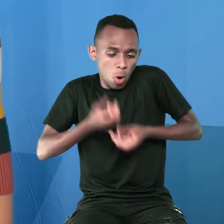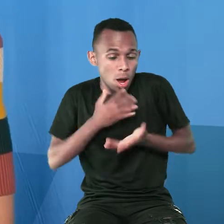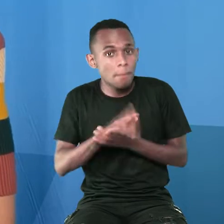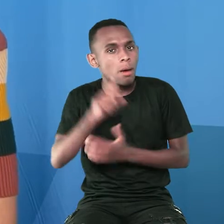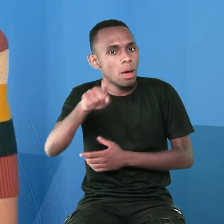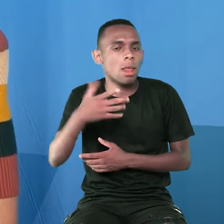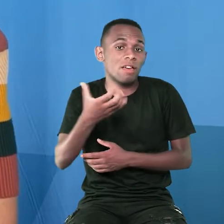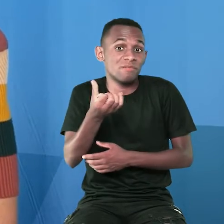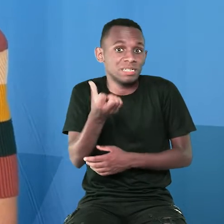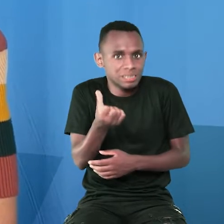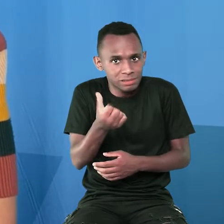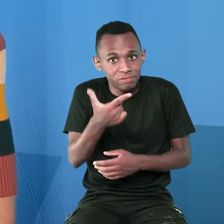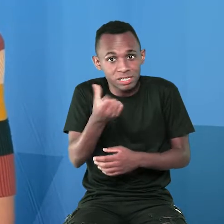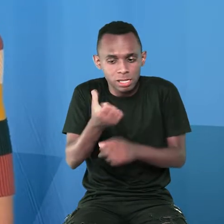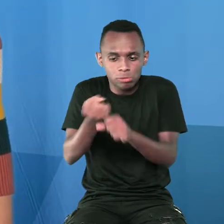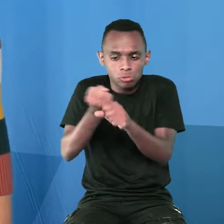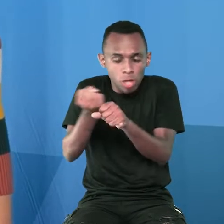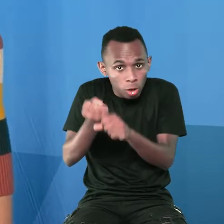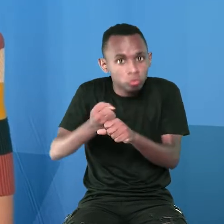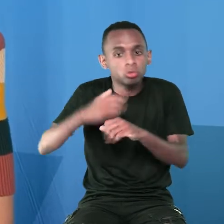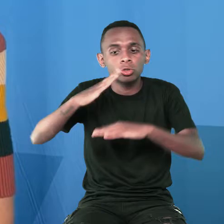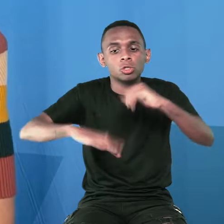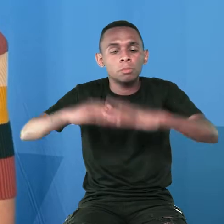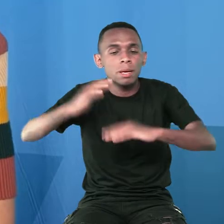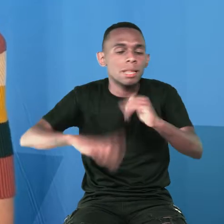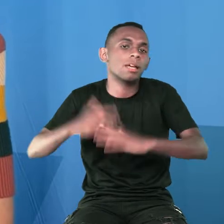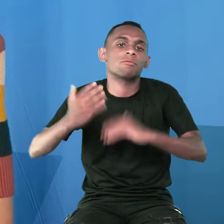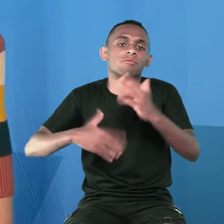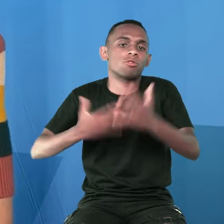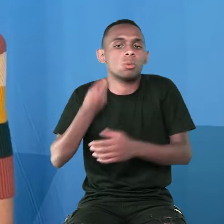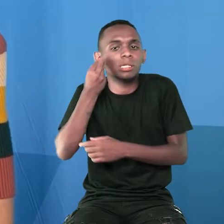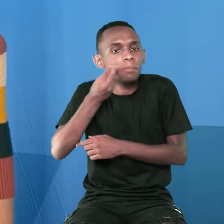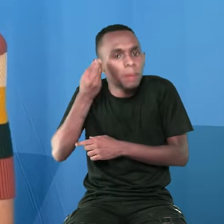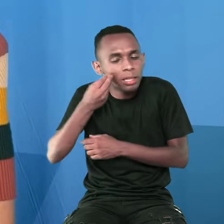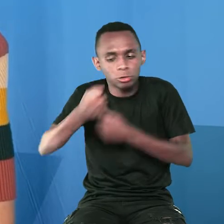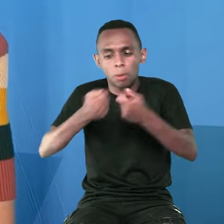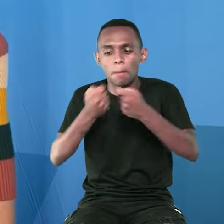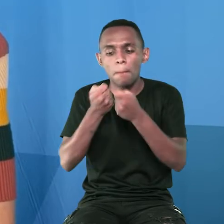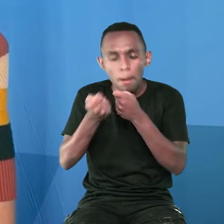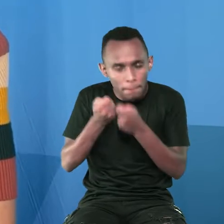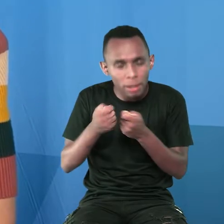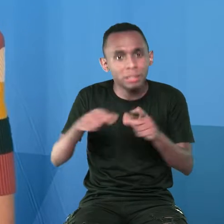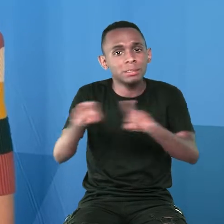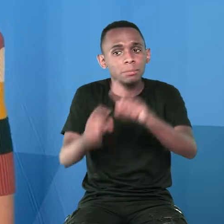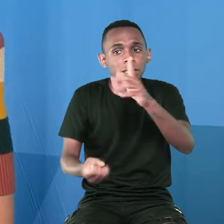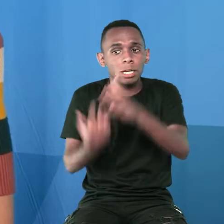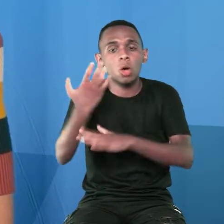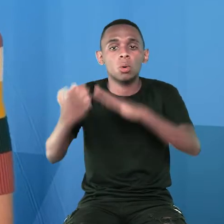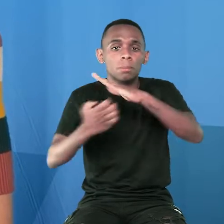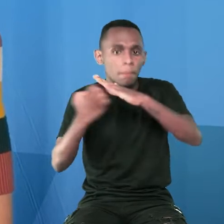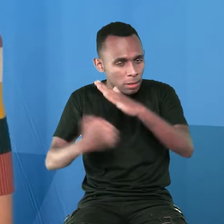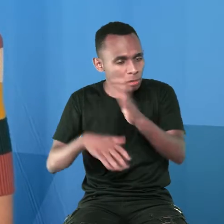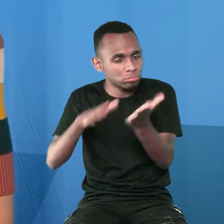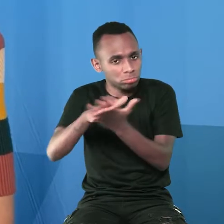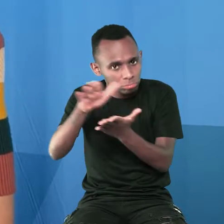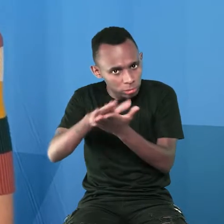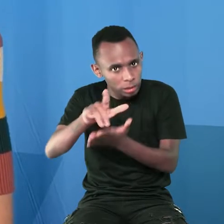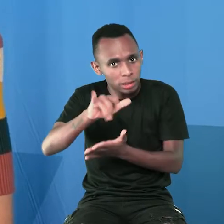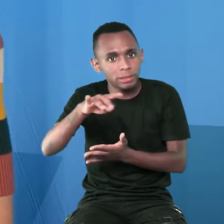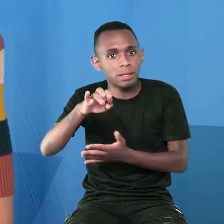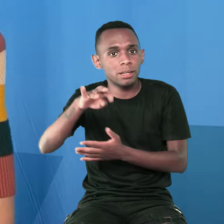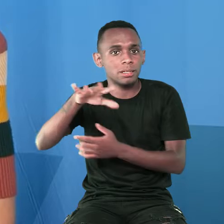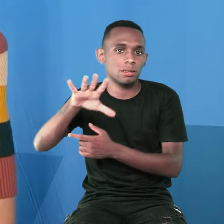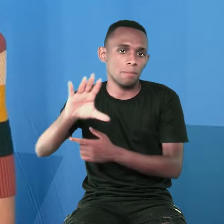com 26 anos de atuação na imprensa mineira. É também a fundadora da Páginas Editora, a atual